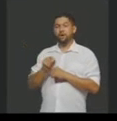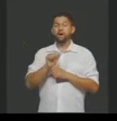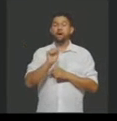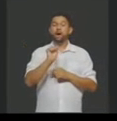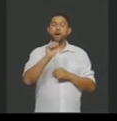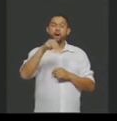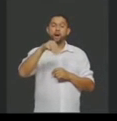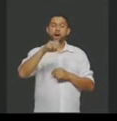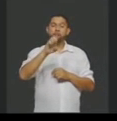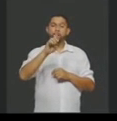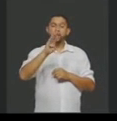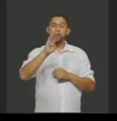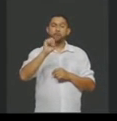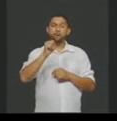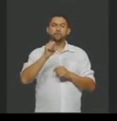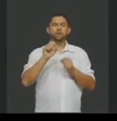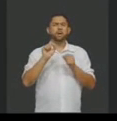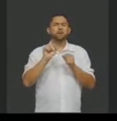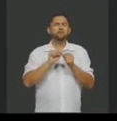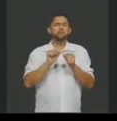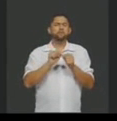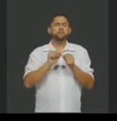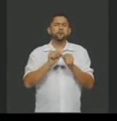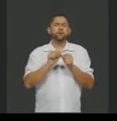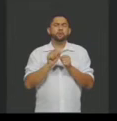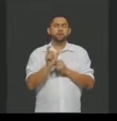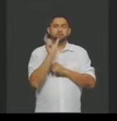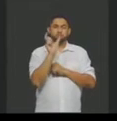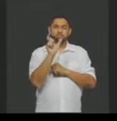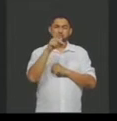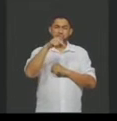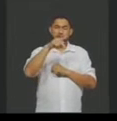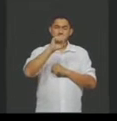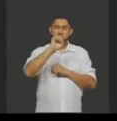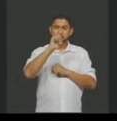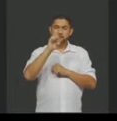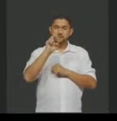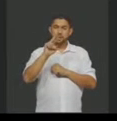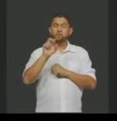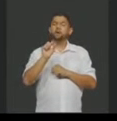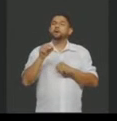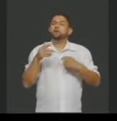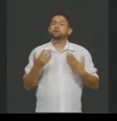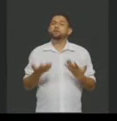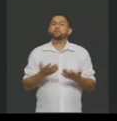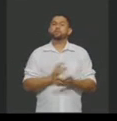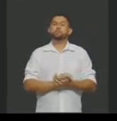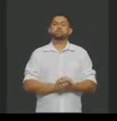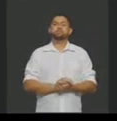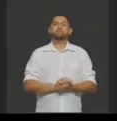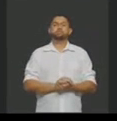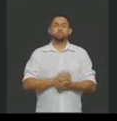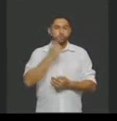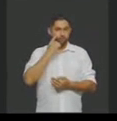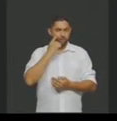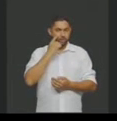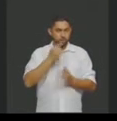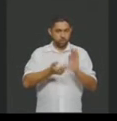O que ele faz com esse pseudópode? O que é esse pseudópode? Vamos olhar para essa figura aqui para tentar entender.